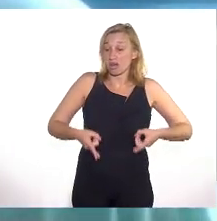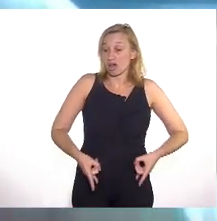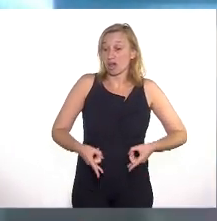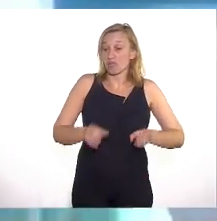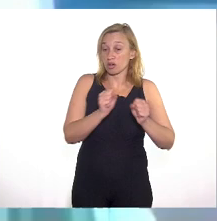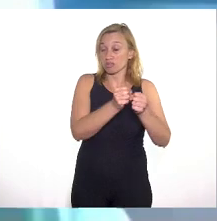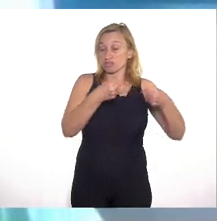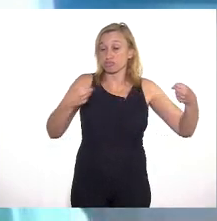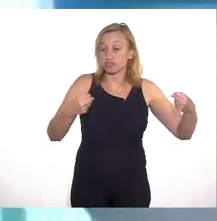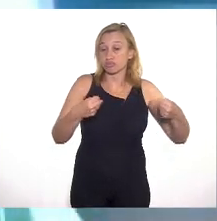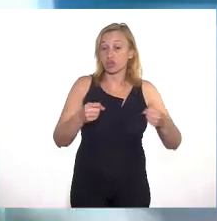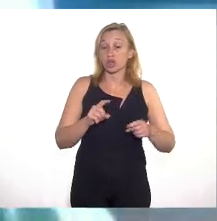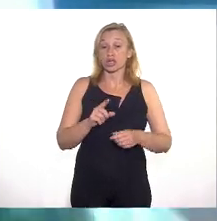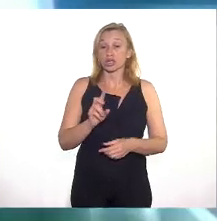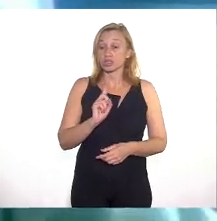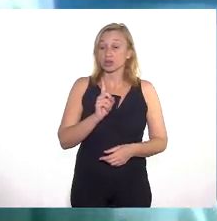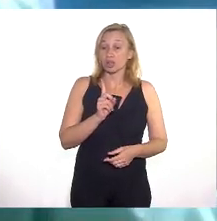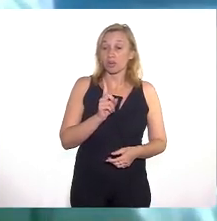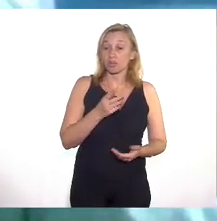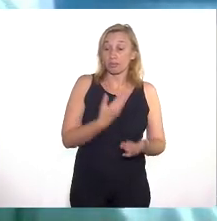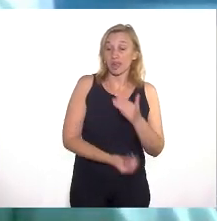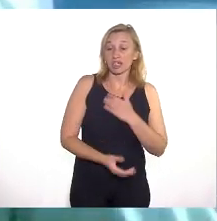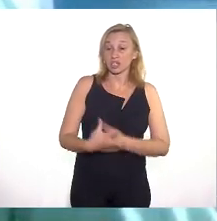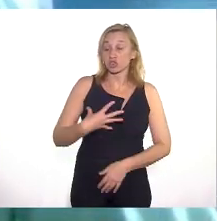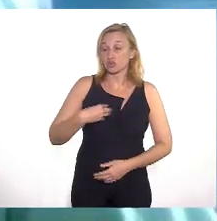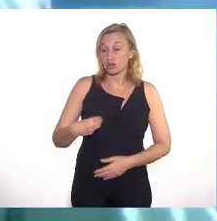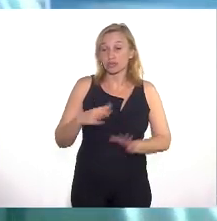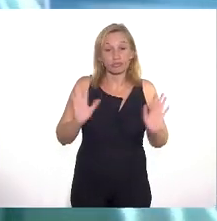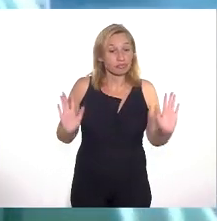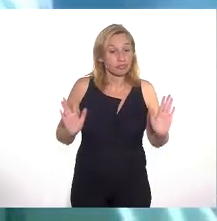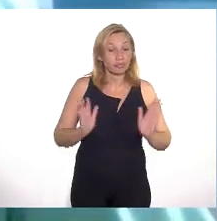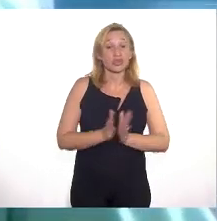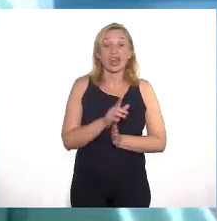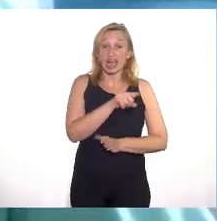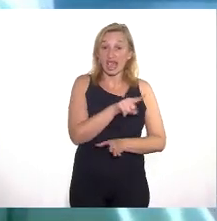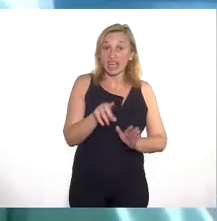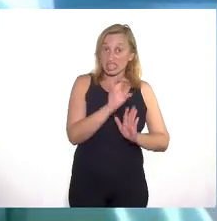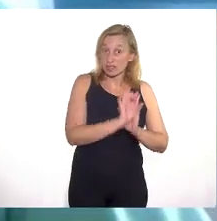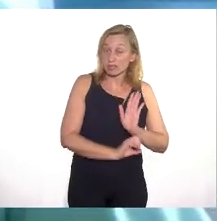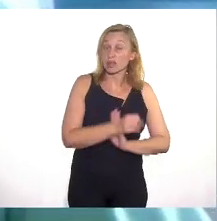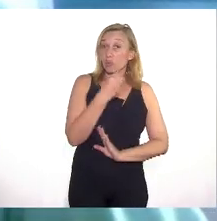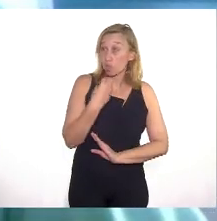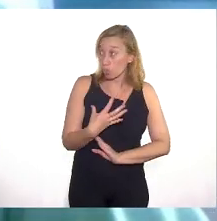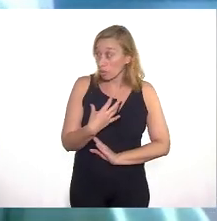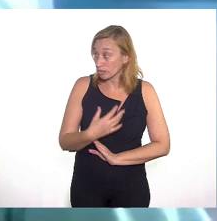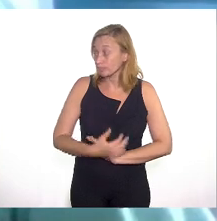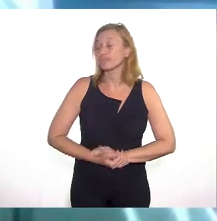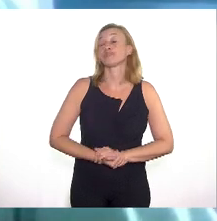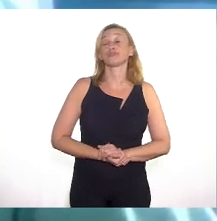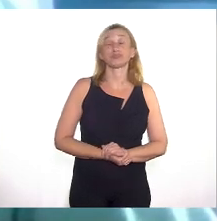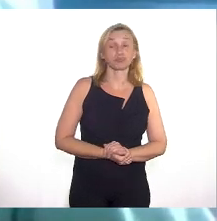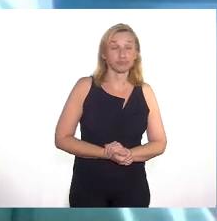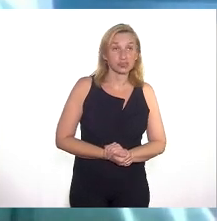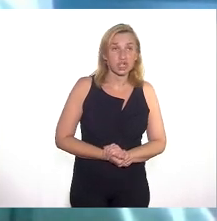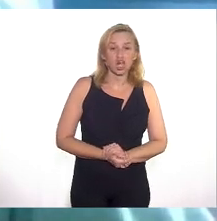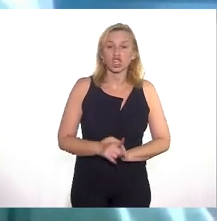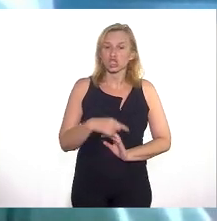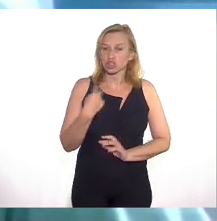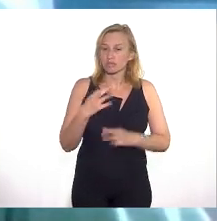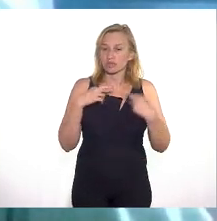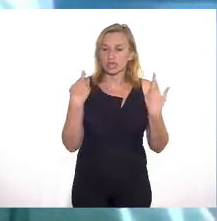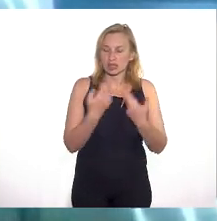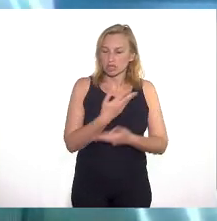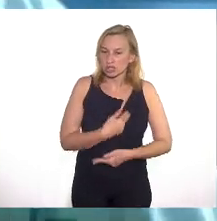os filhos e os parentes. Então, essas emendas são boas. Nós vamos fazer uma